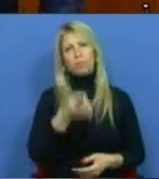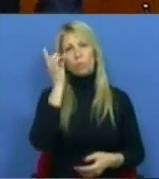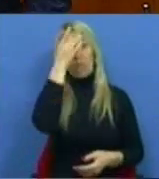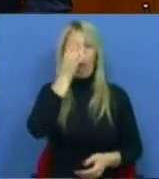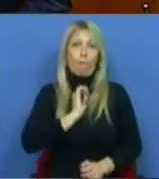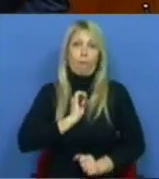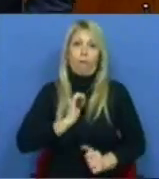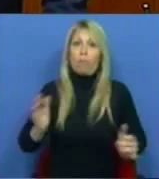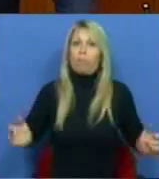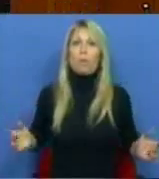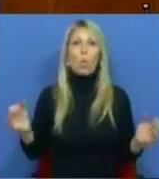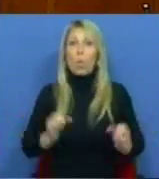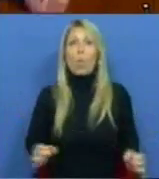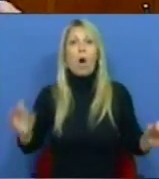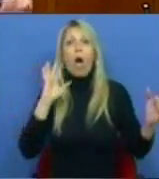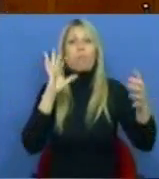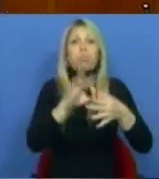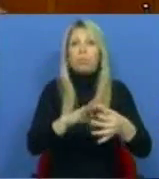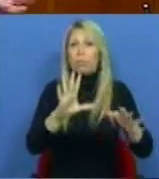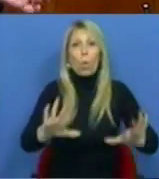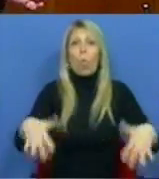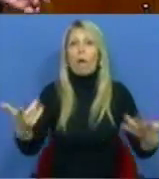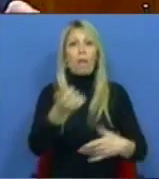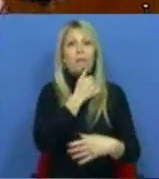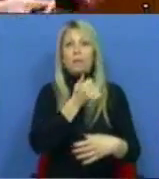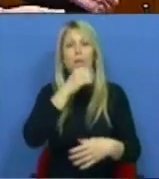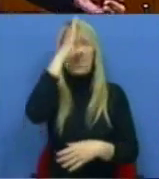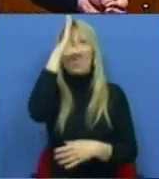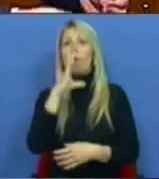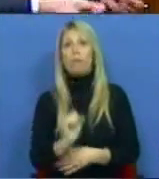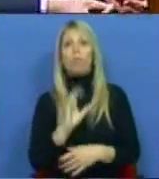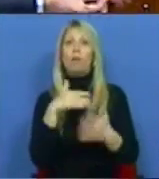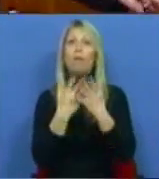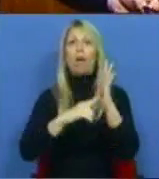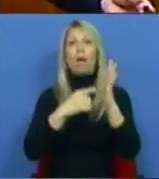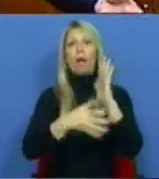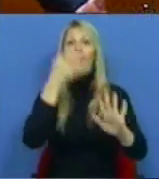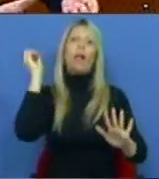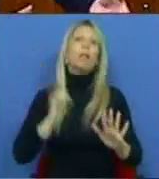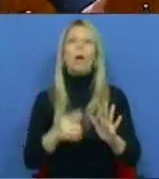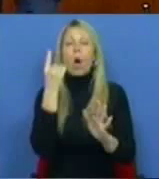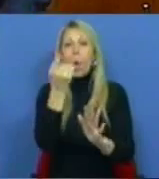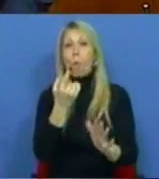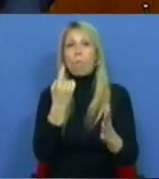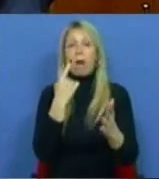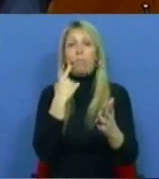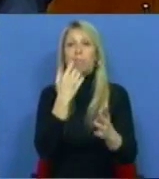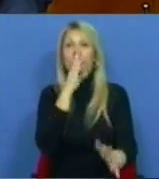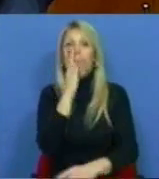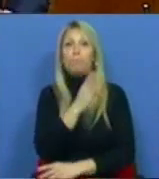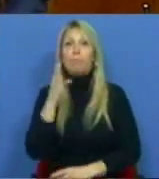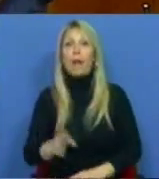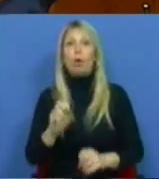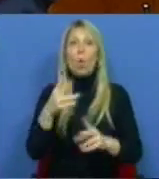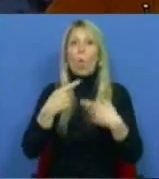está fundada em nenhuma decisão governamental de eliminar um procedimento ou de eliminar